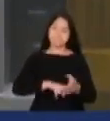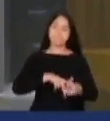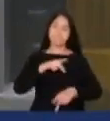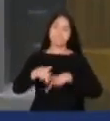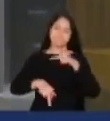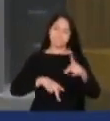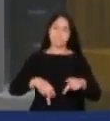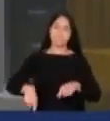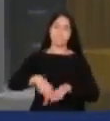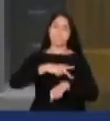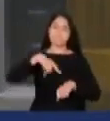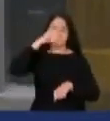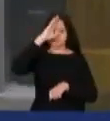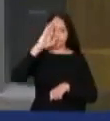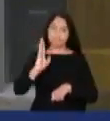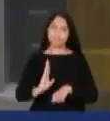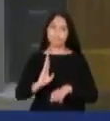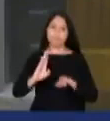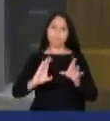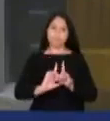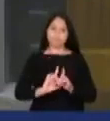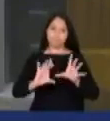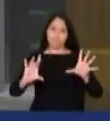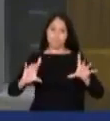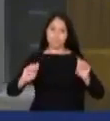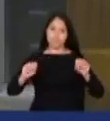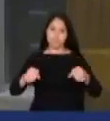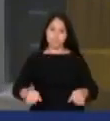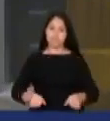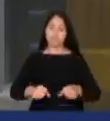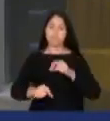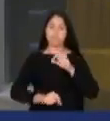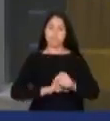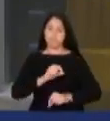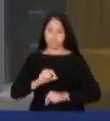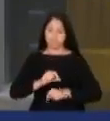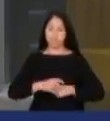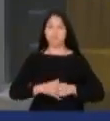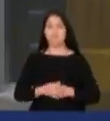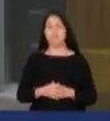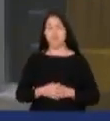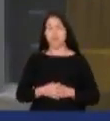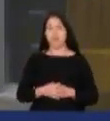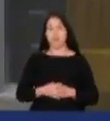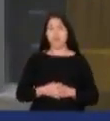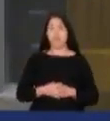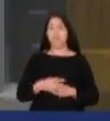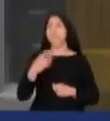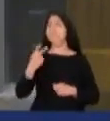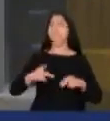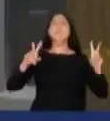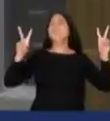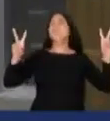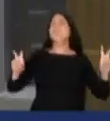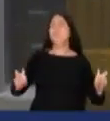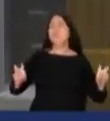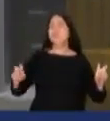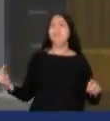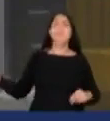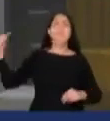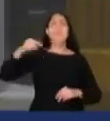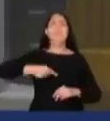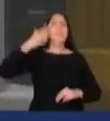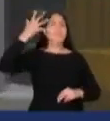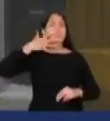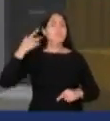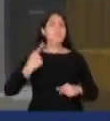Estado Democrático. E trago este assunto hoje porque pela manhã o presidente Jair Bolsonaro deu